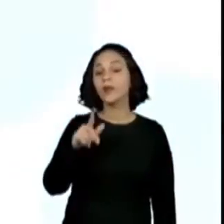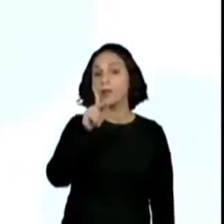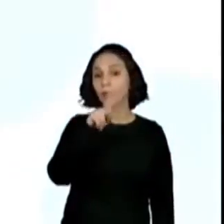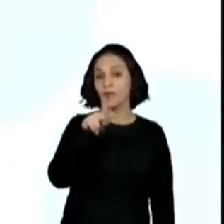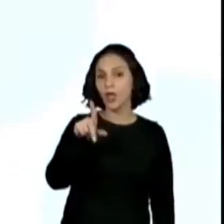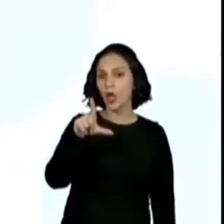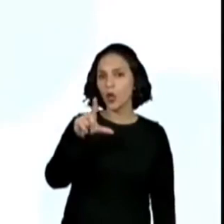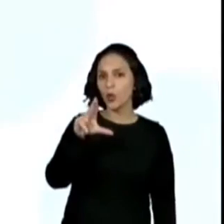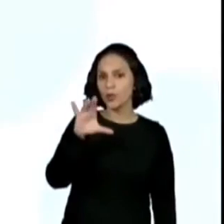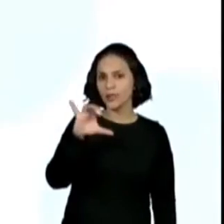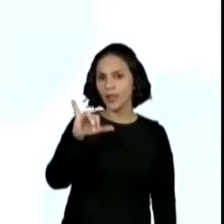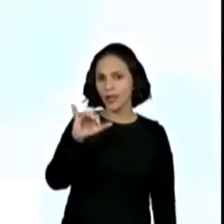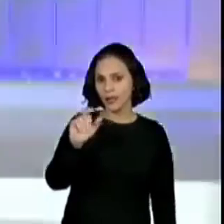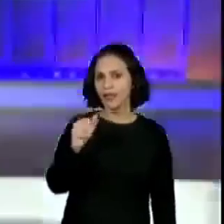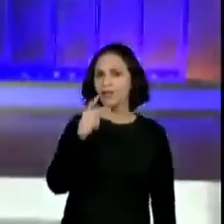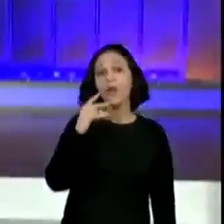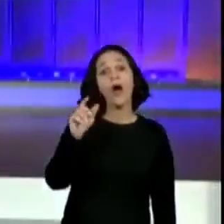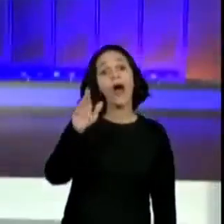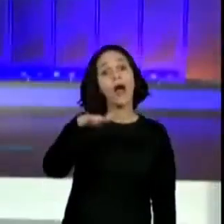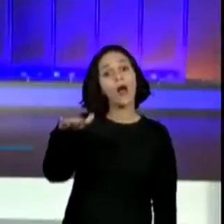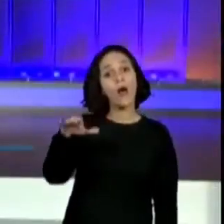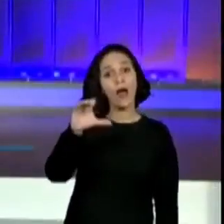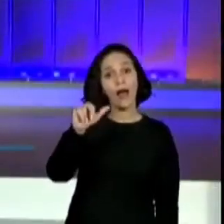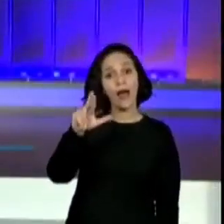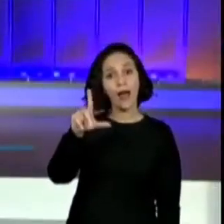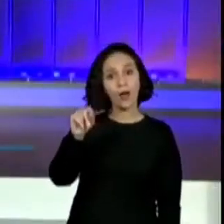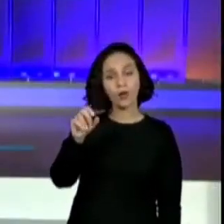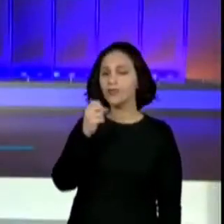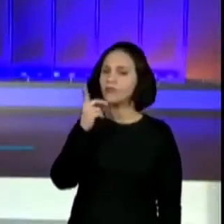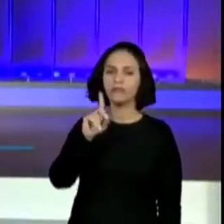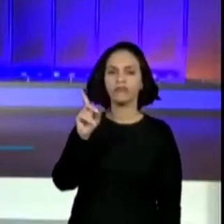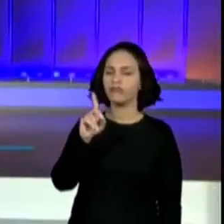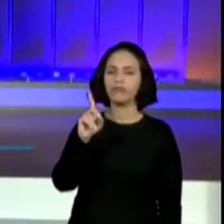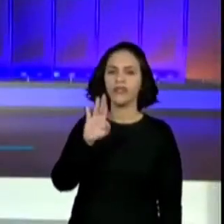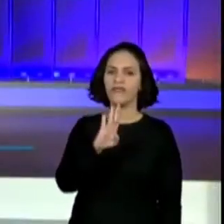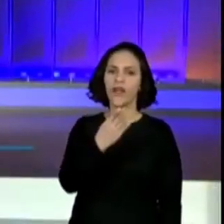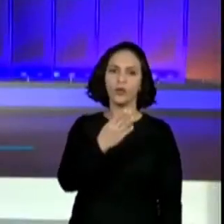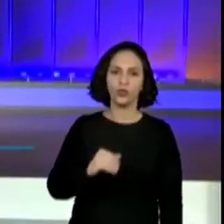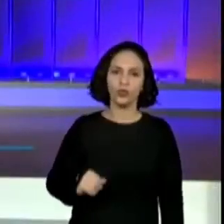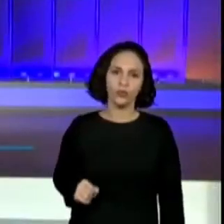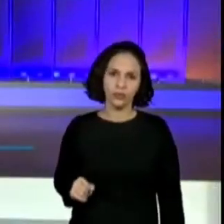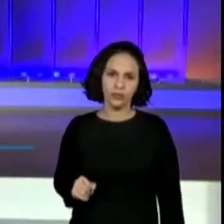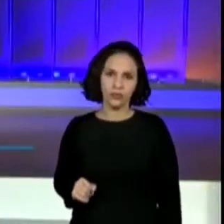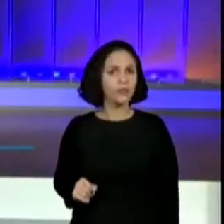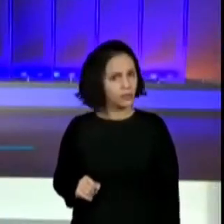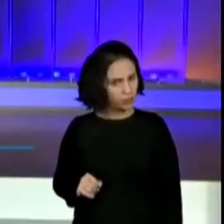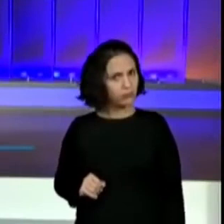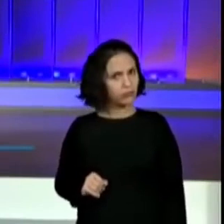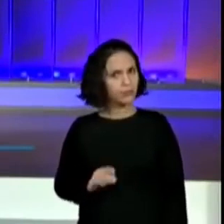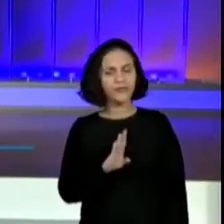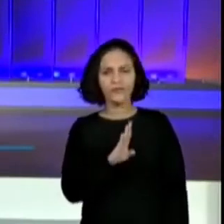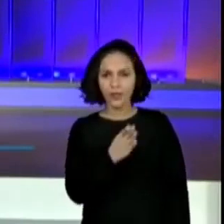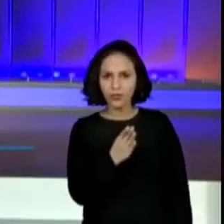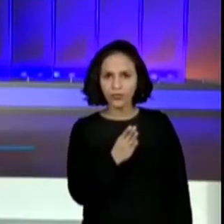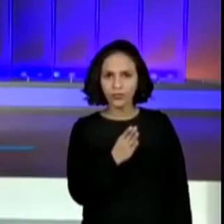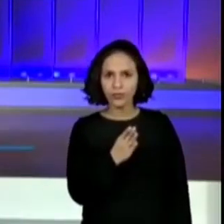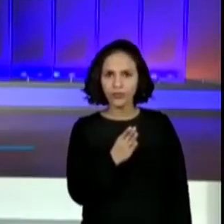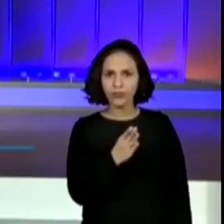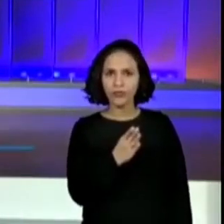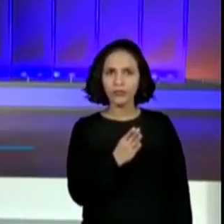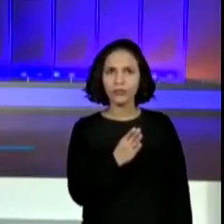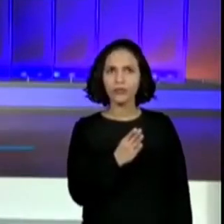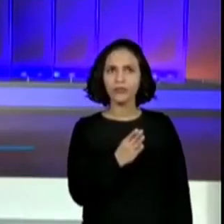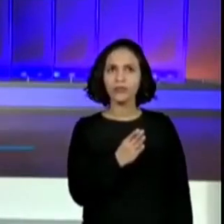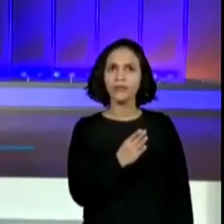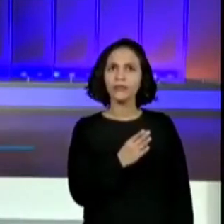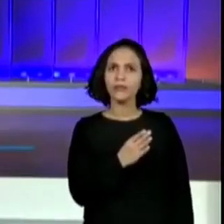luceia falou que o aluno Carlos disse que não que é falsa então se não significa que é falsa